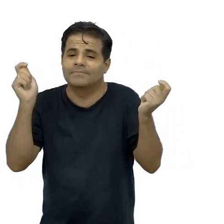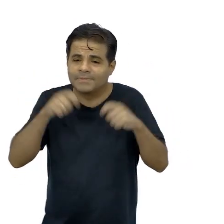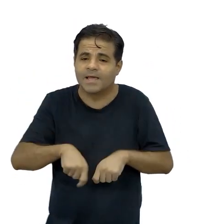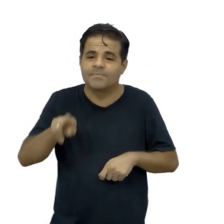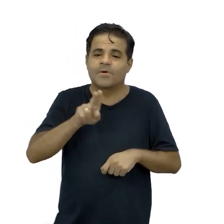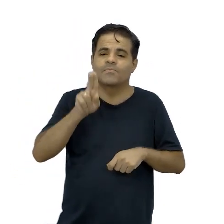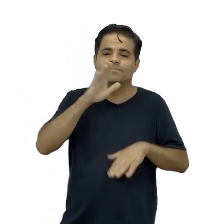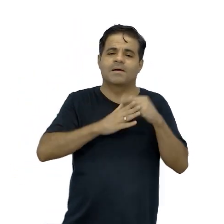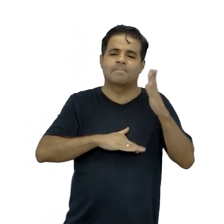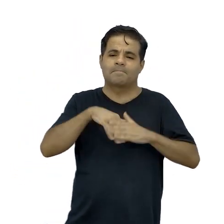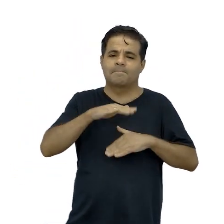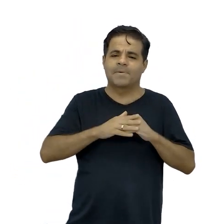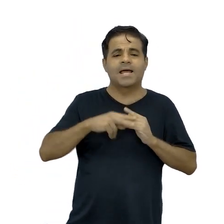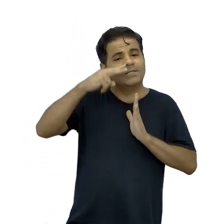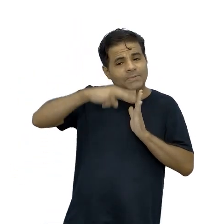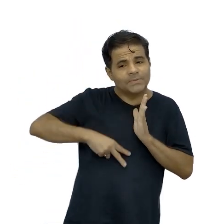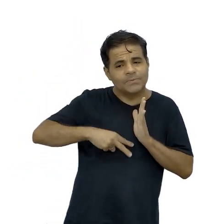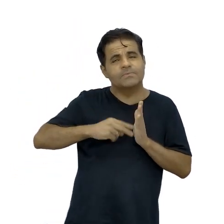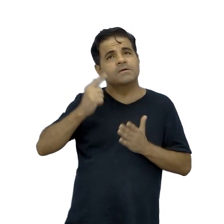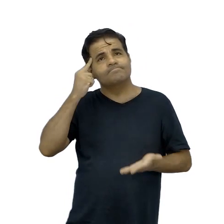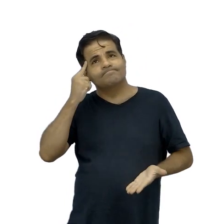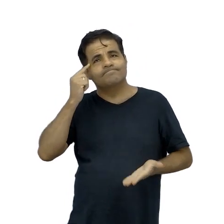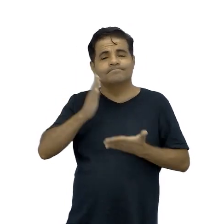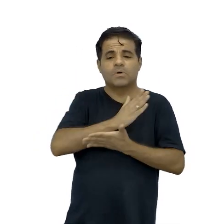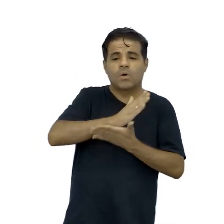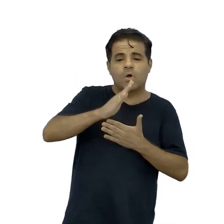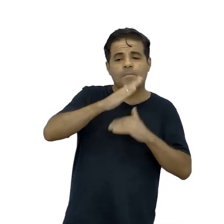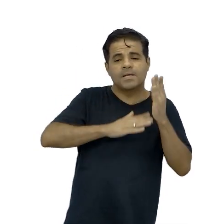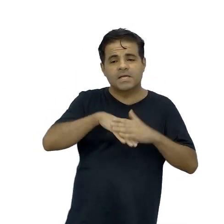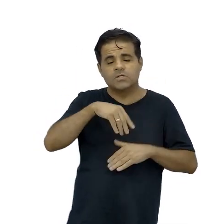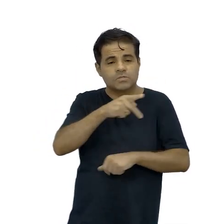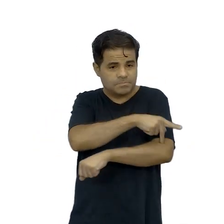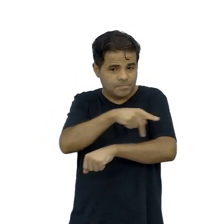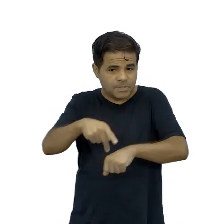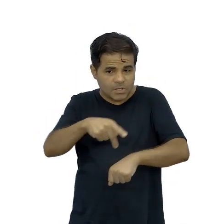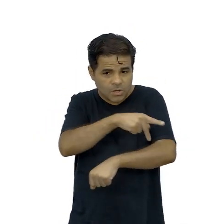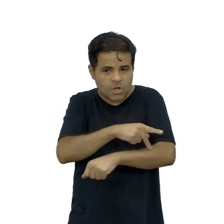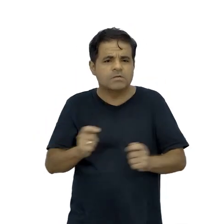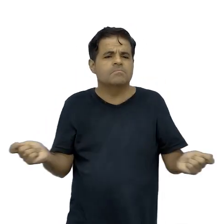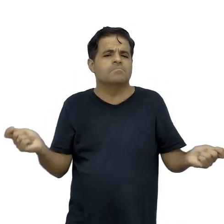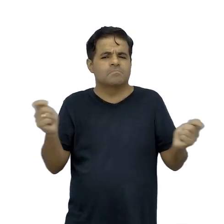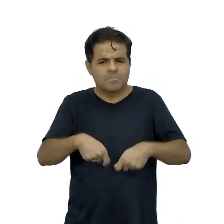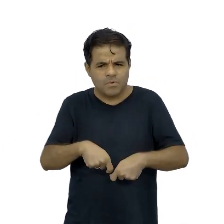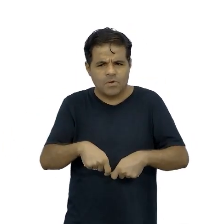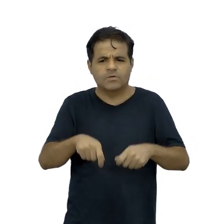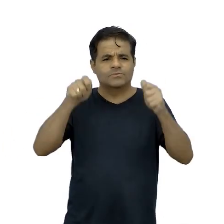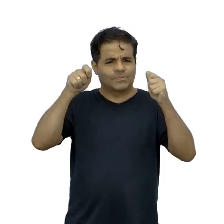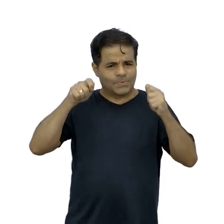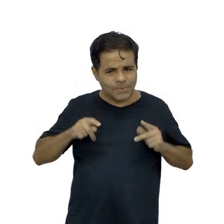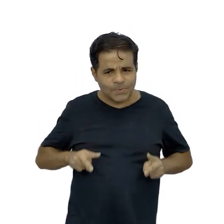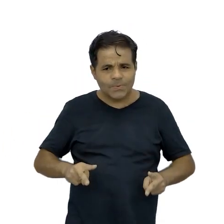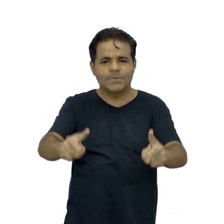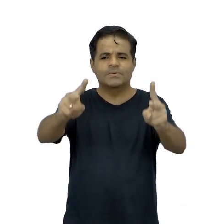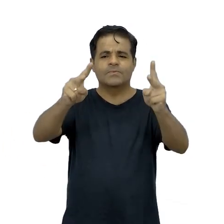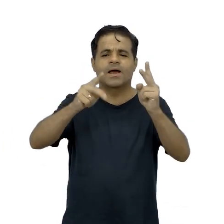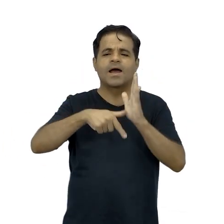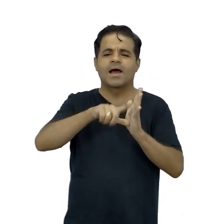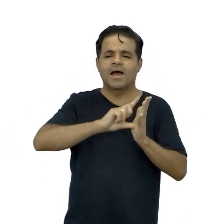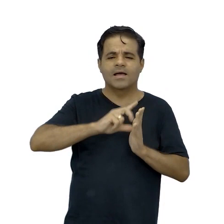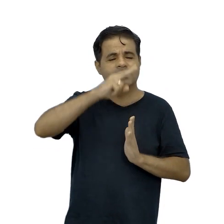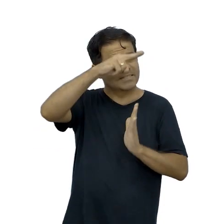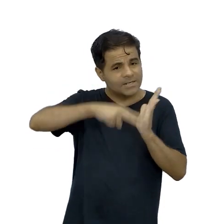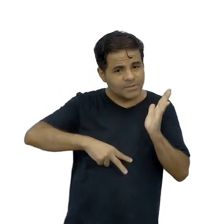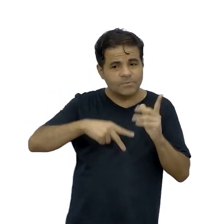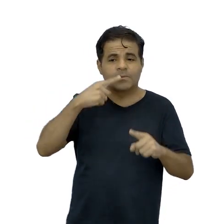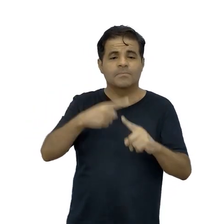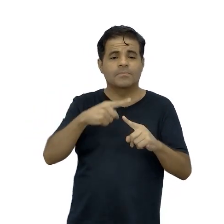leitura. Algumas ações pedagógicas, né, que a gente ainda pode continuar fazendo antes da leitura,